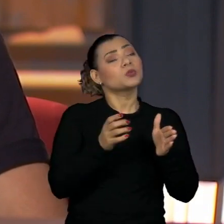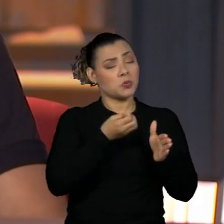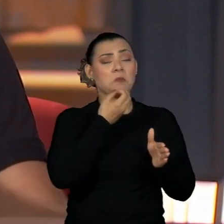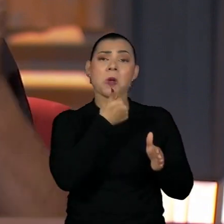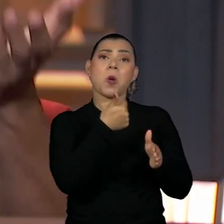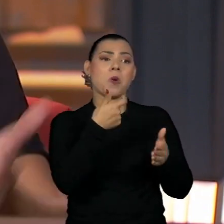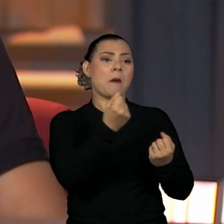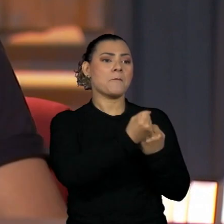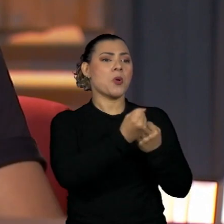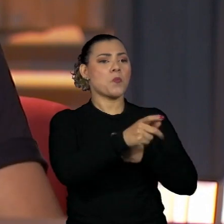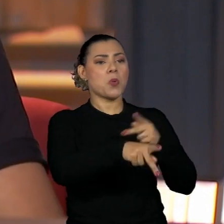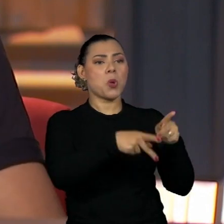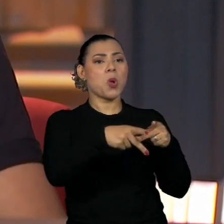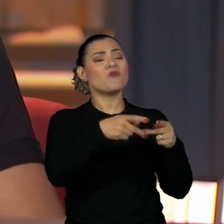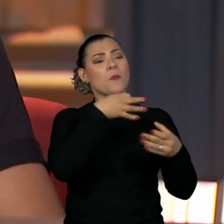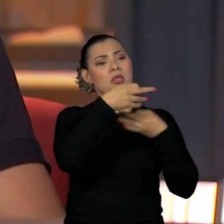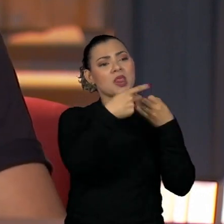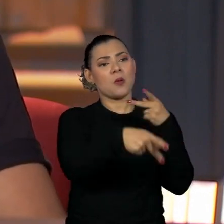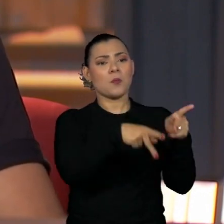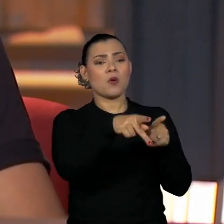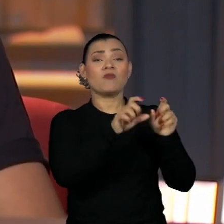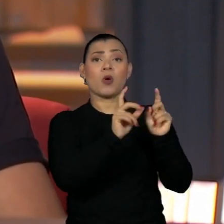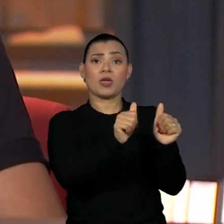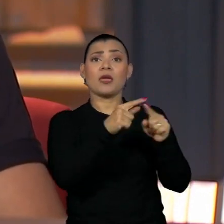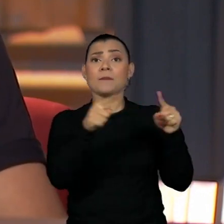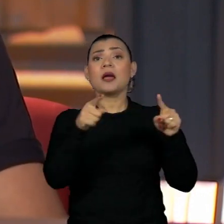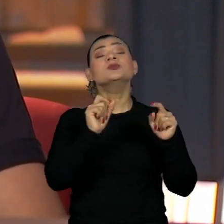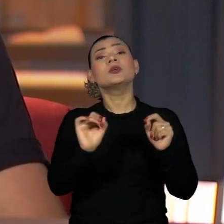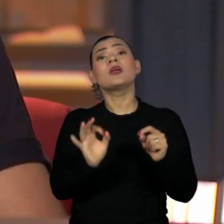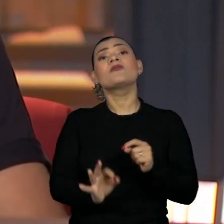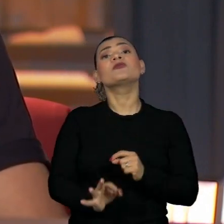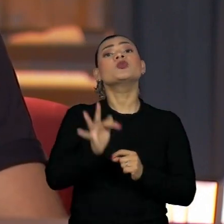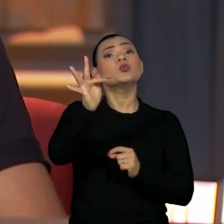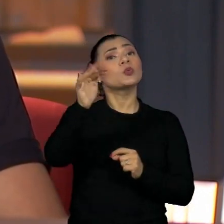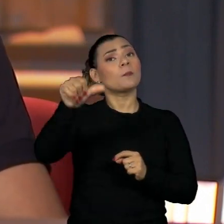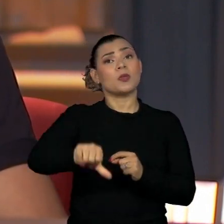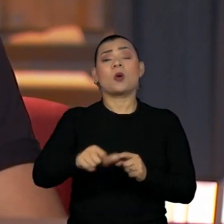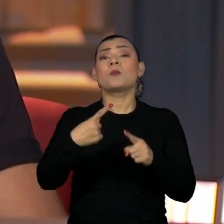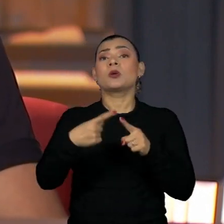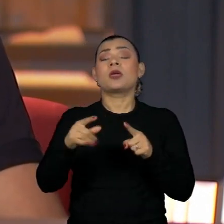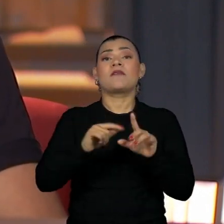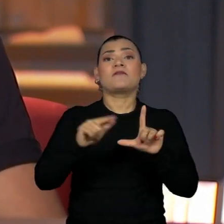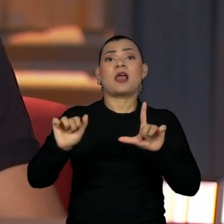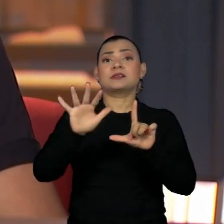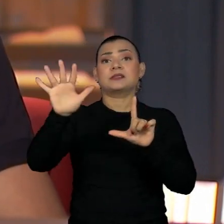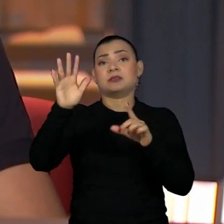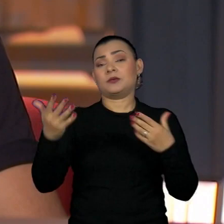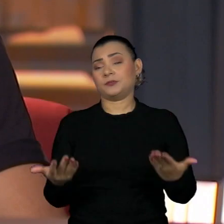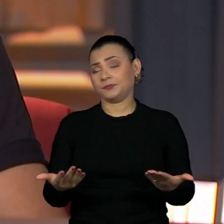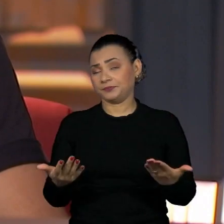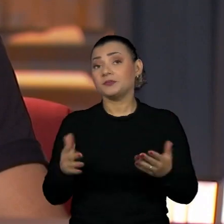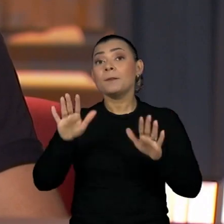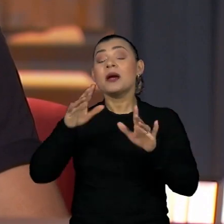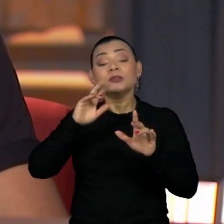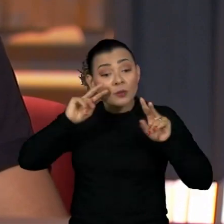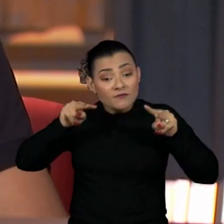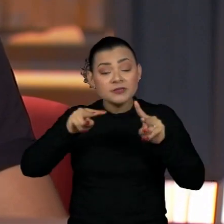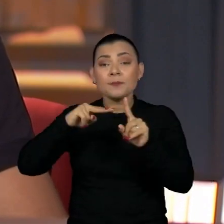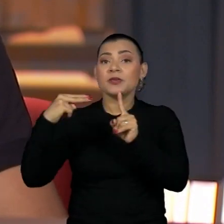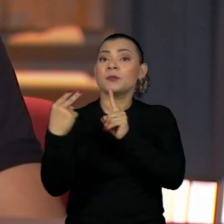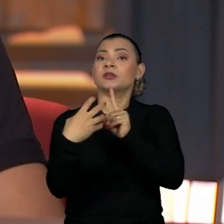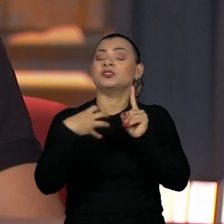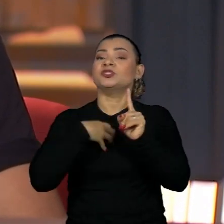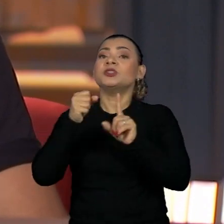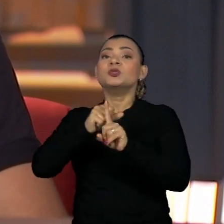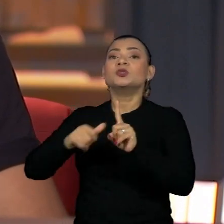a gente vê um impacto como a inflação, que é o que mais prejudica os pobres. Mas também que tenha uma visão social, que eu acho que é importante